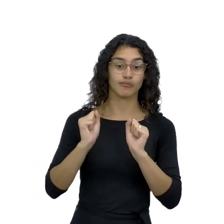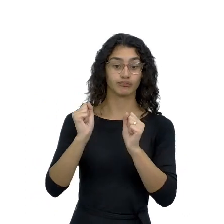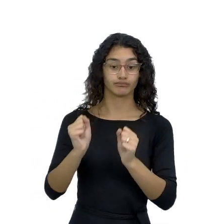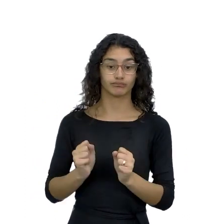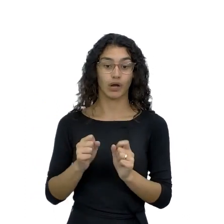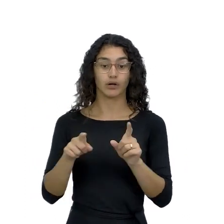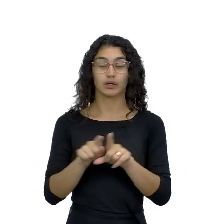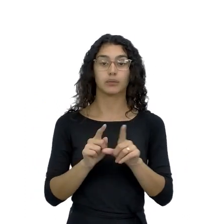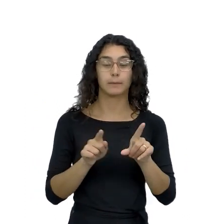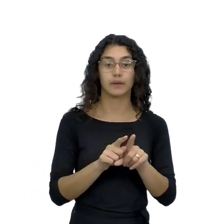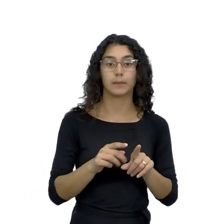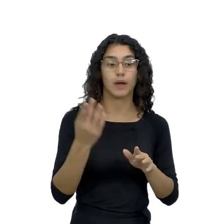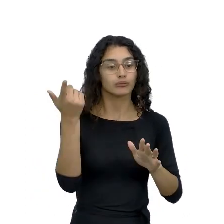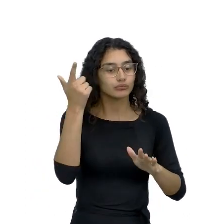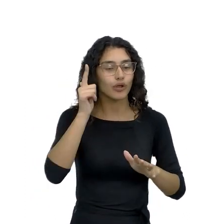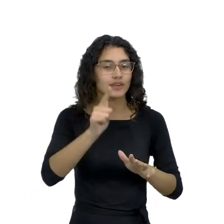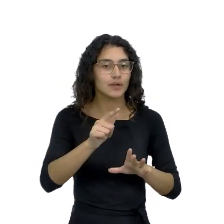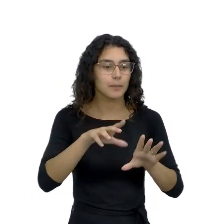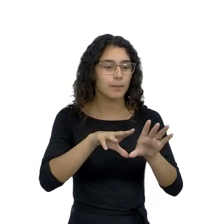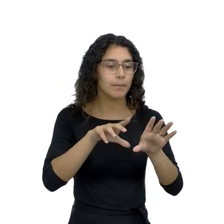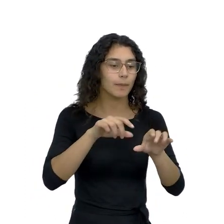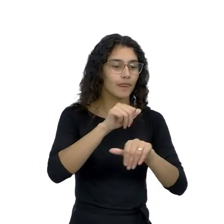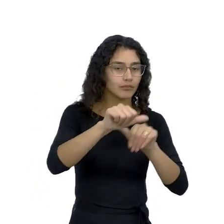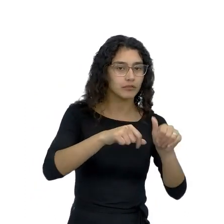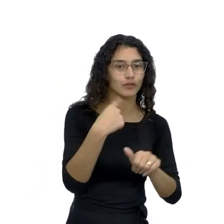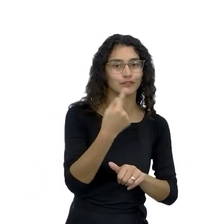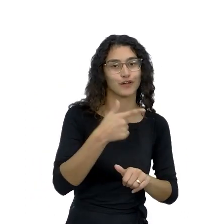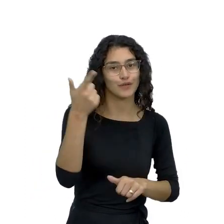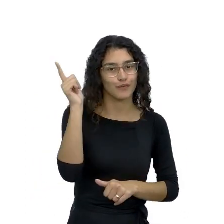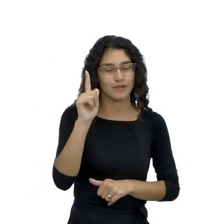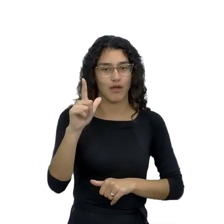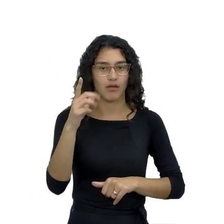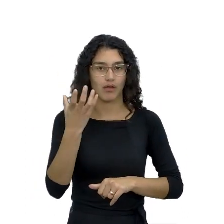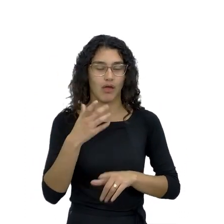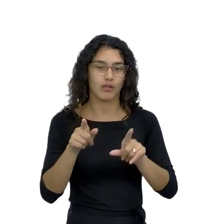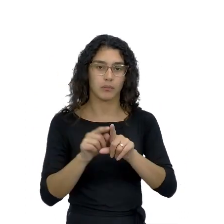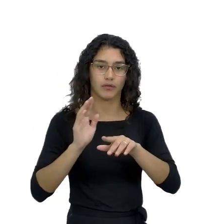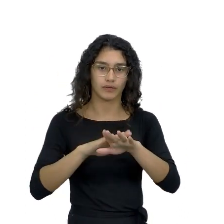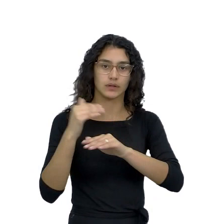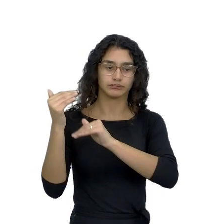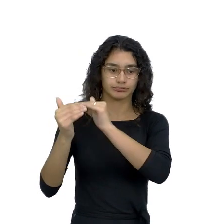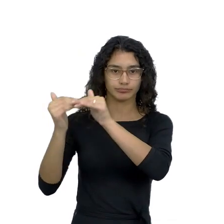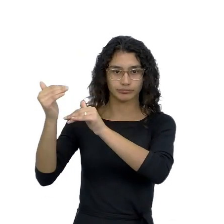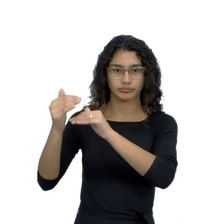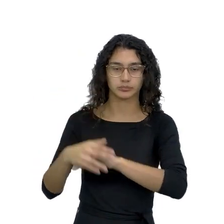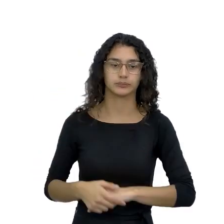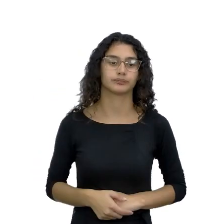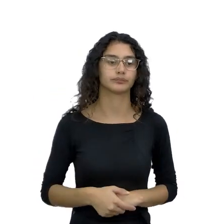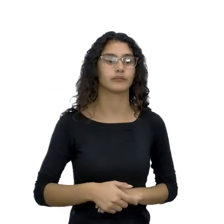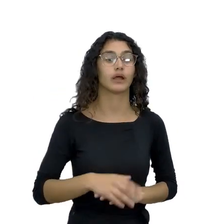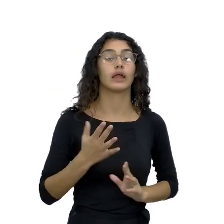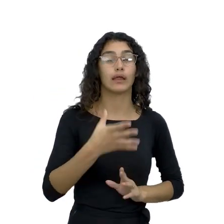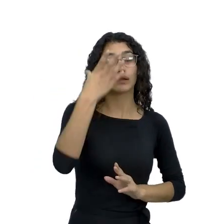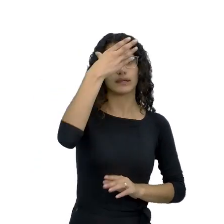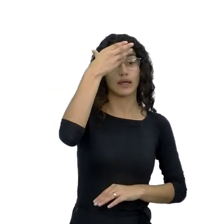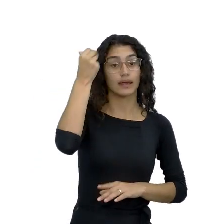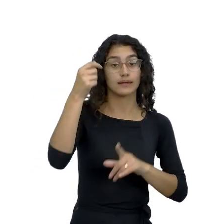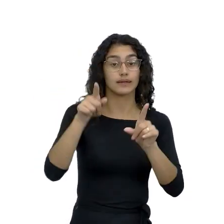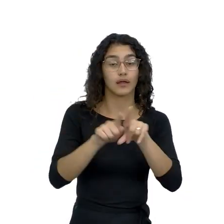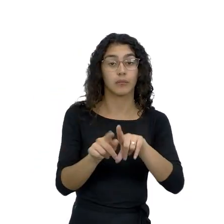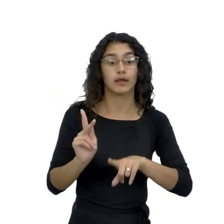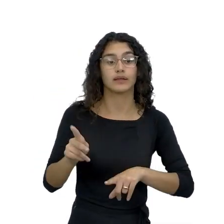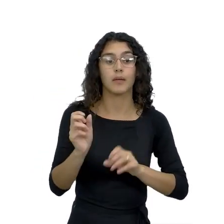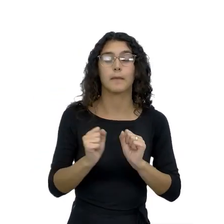potente para a transformação que a gente tanto quer e a gente vem construindo aí. Não se esqueça que